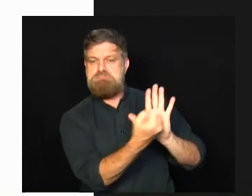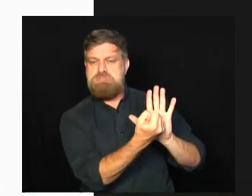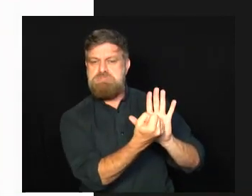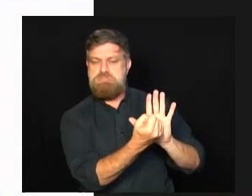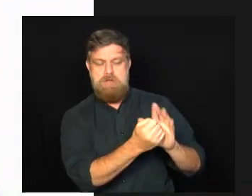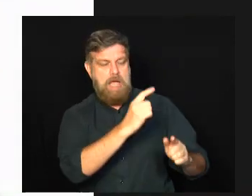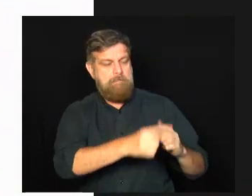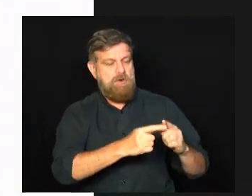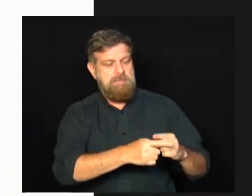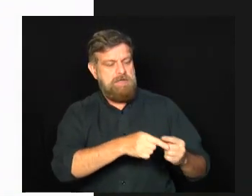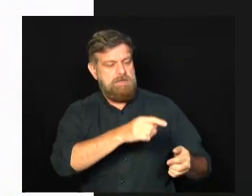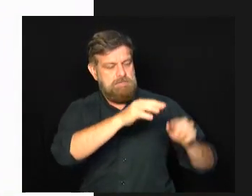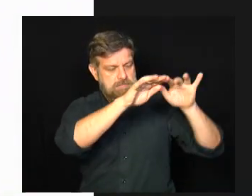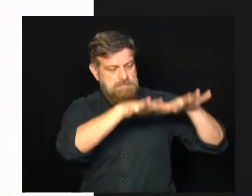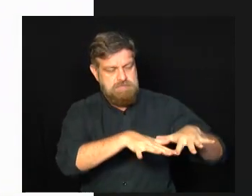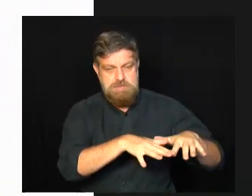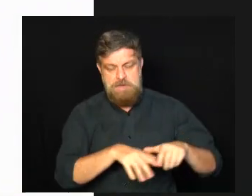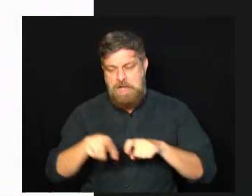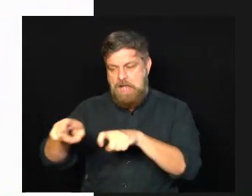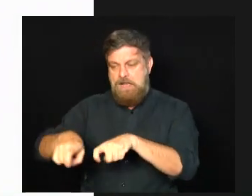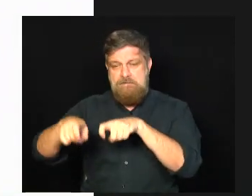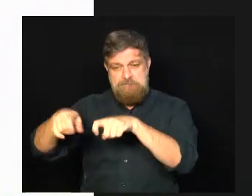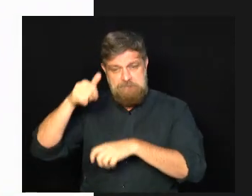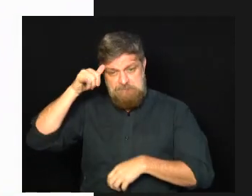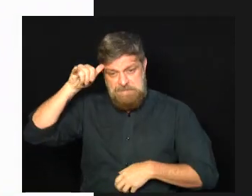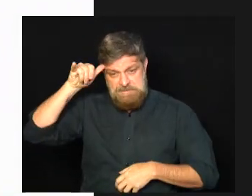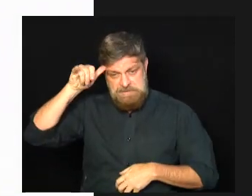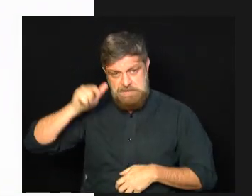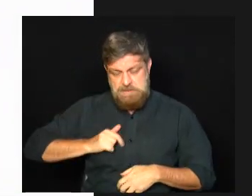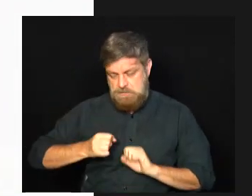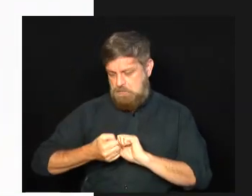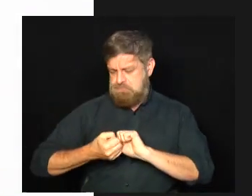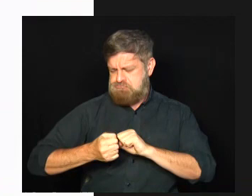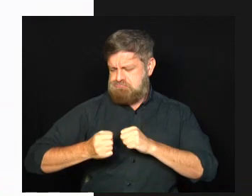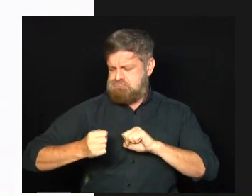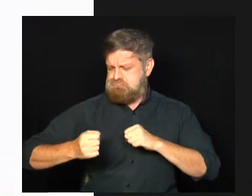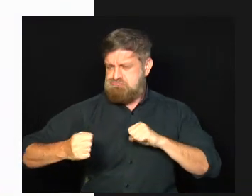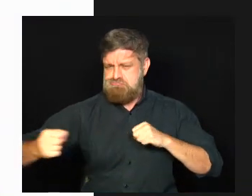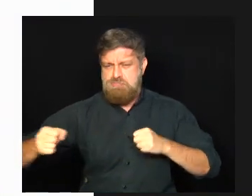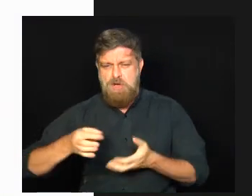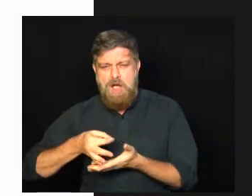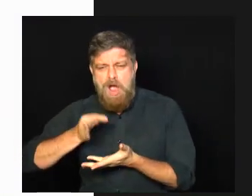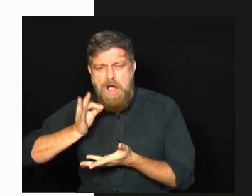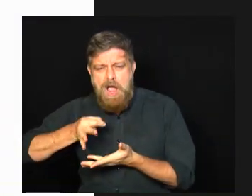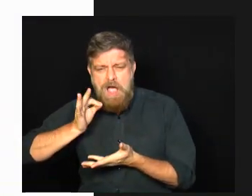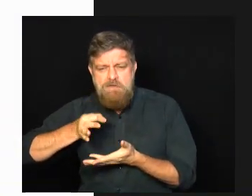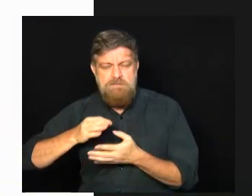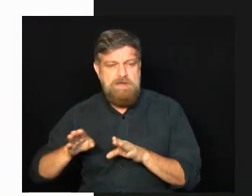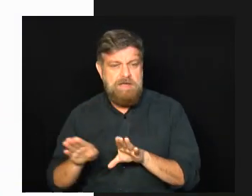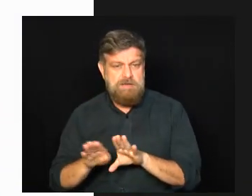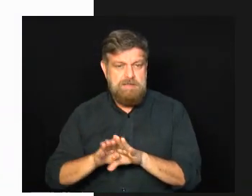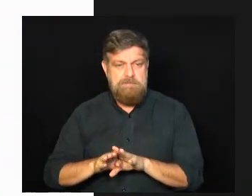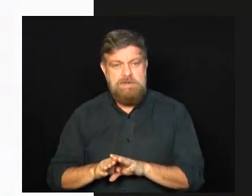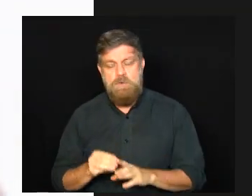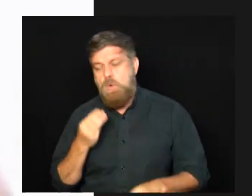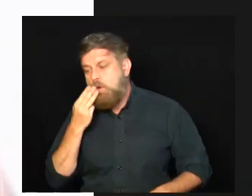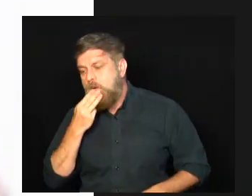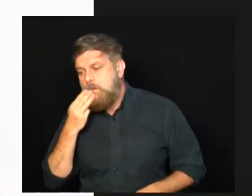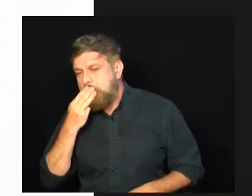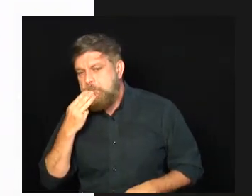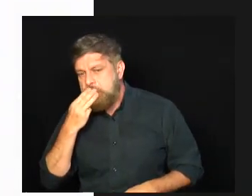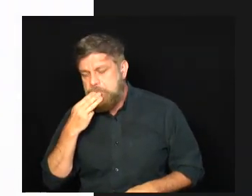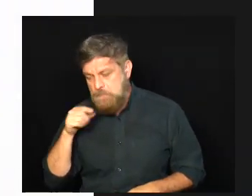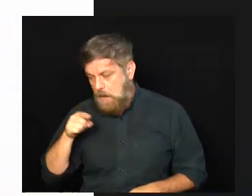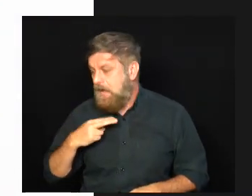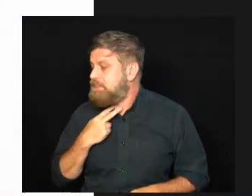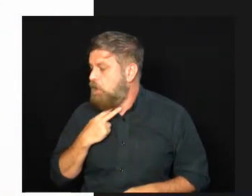tombamento de fazendas coloniais, de grandes produtores de café ou de açúcar,